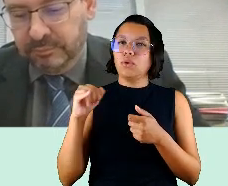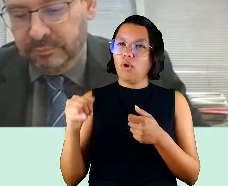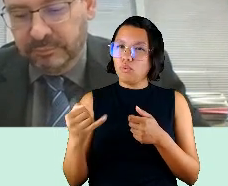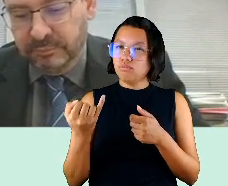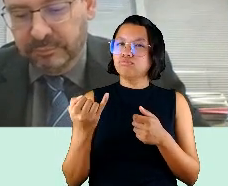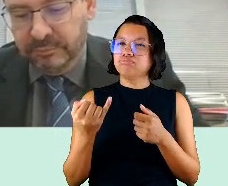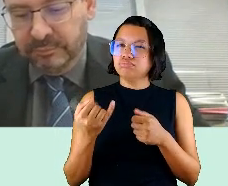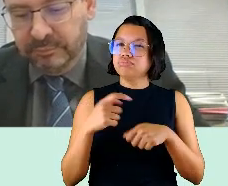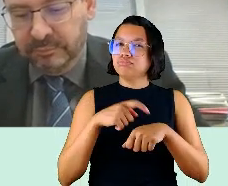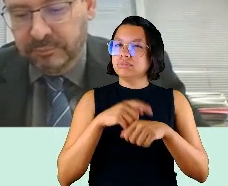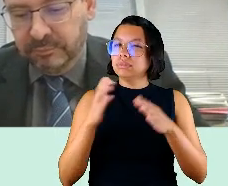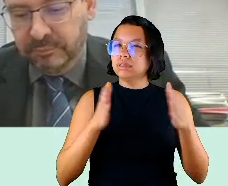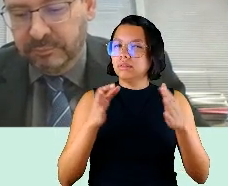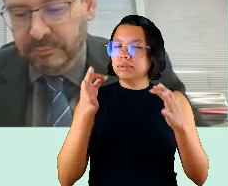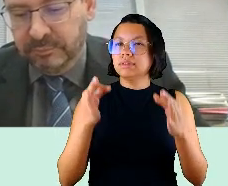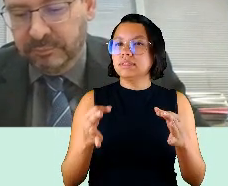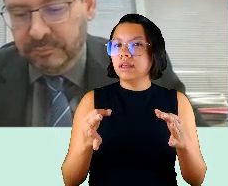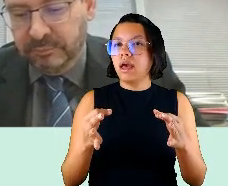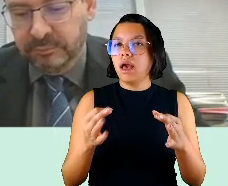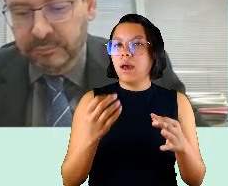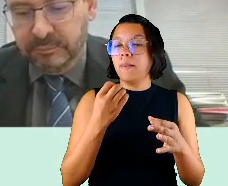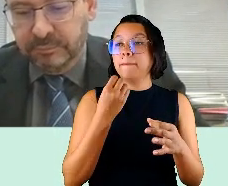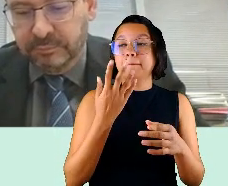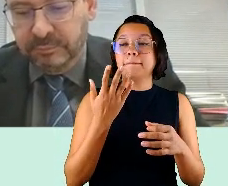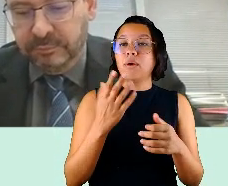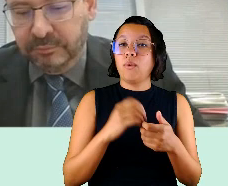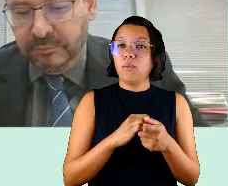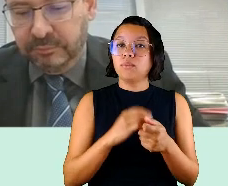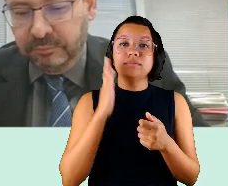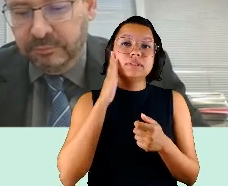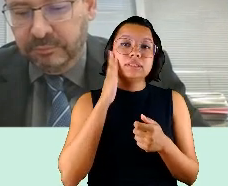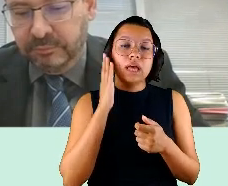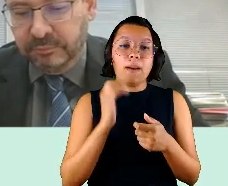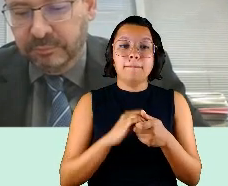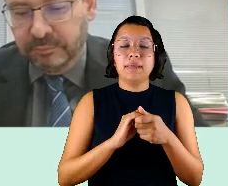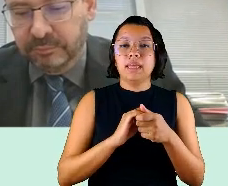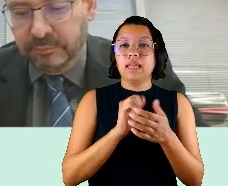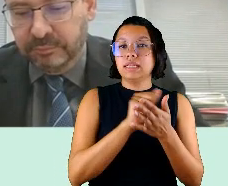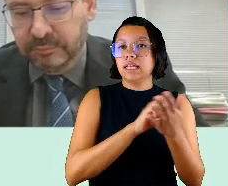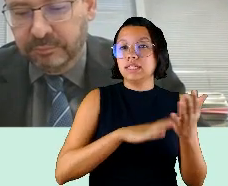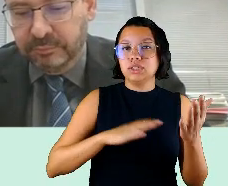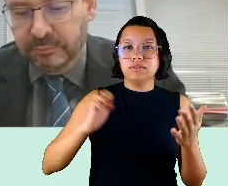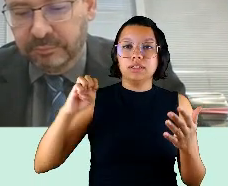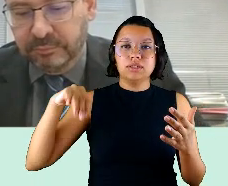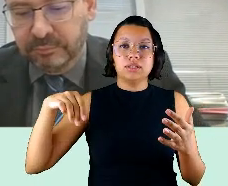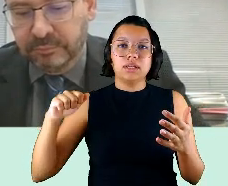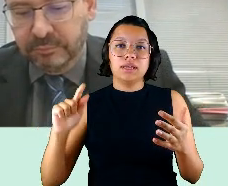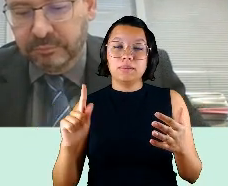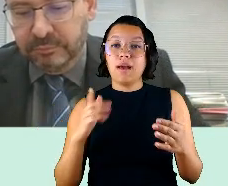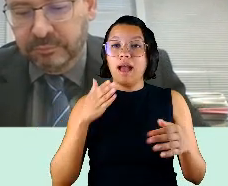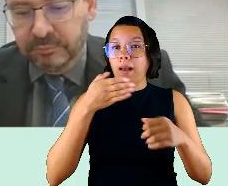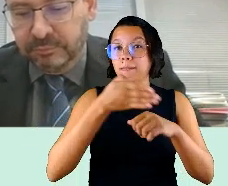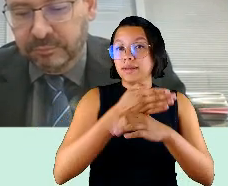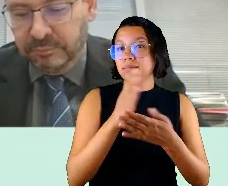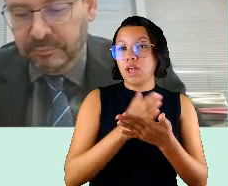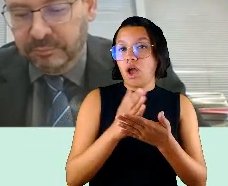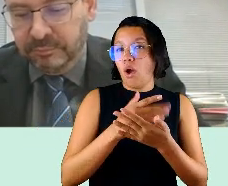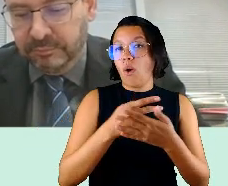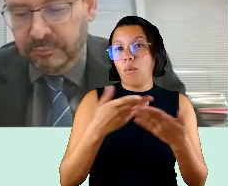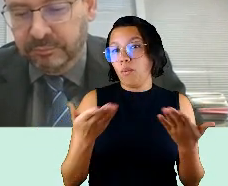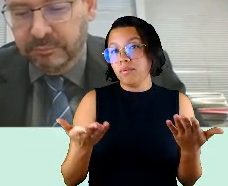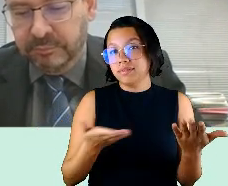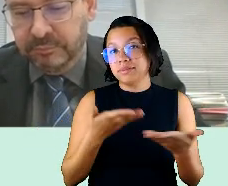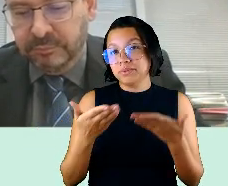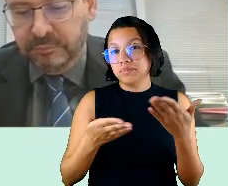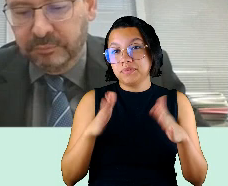oportunos, né, tem sido muito bom saber das atividades da EMAG e participar de algumas delas também, né?